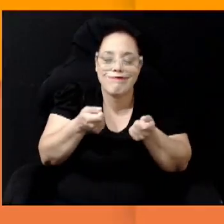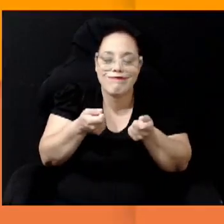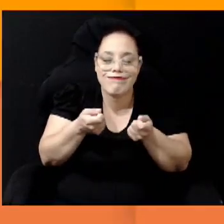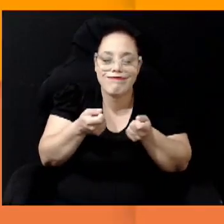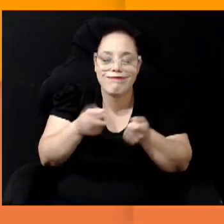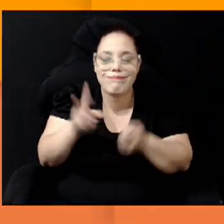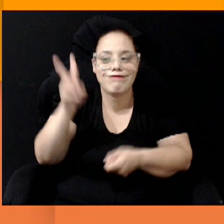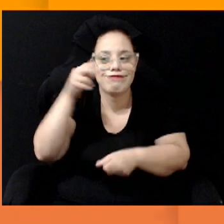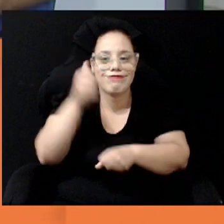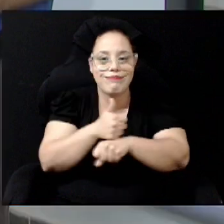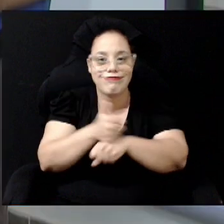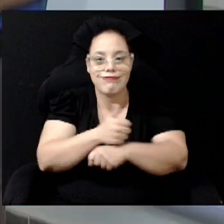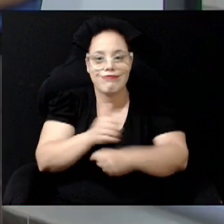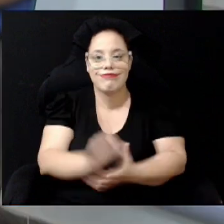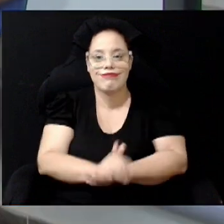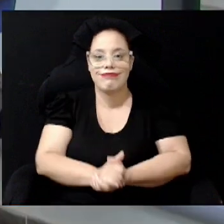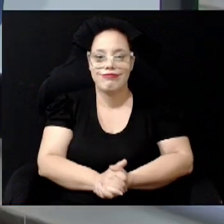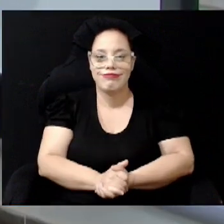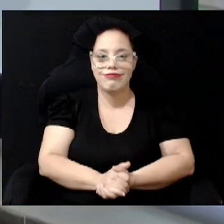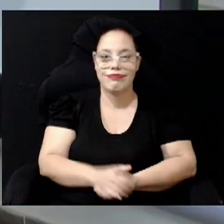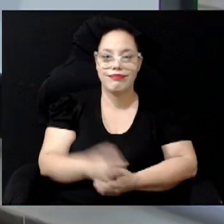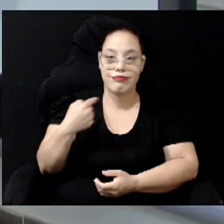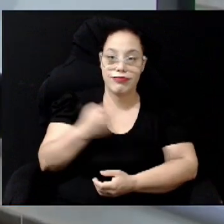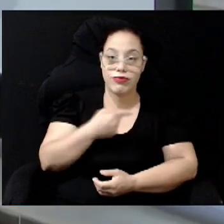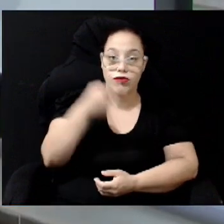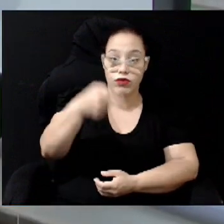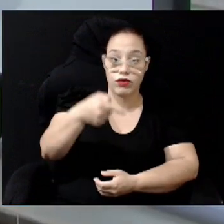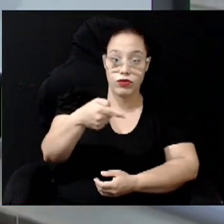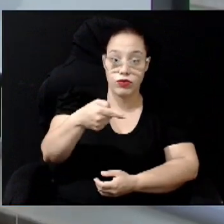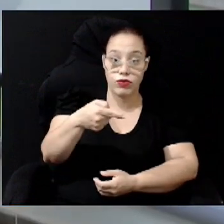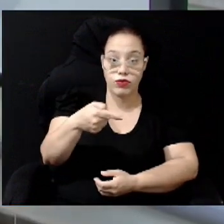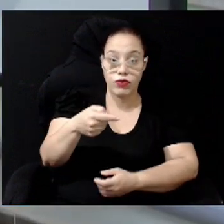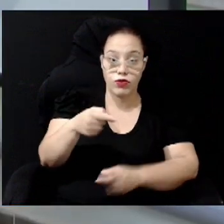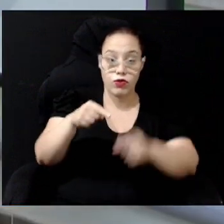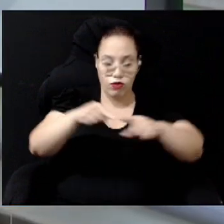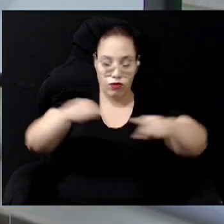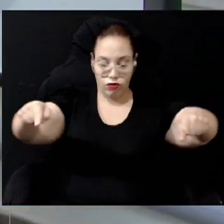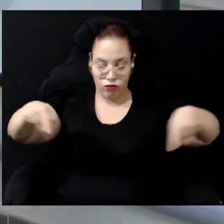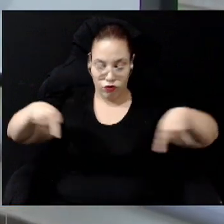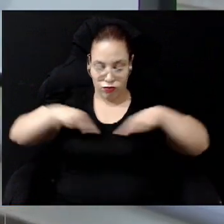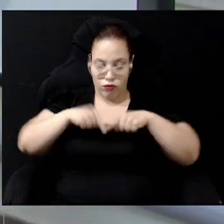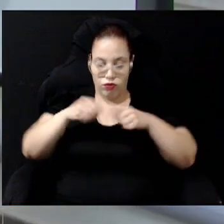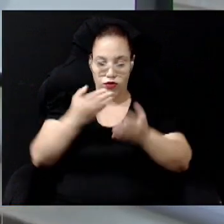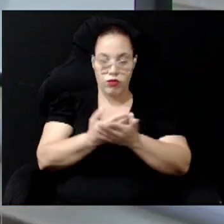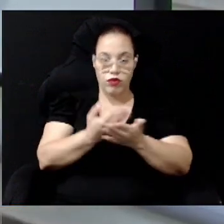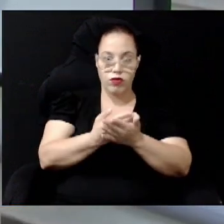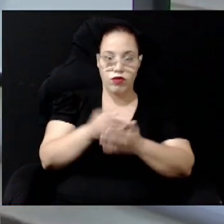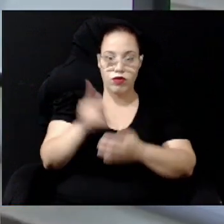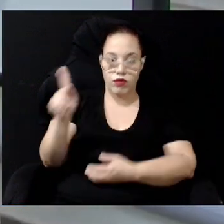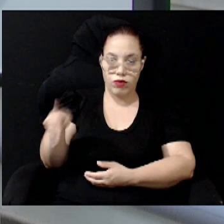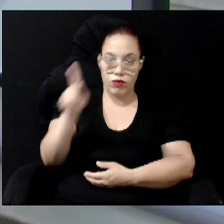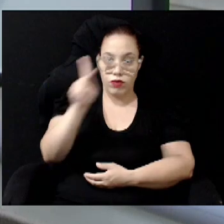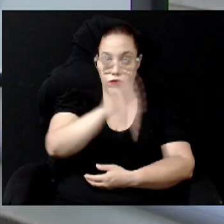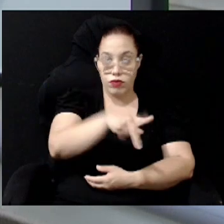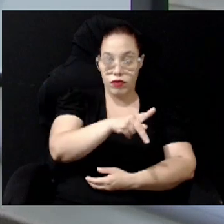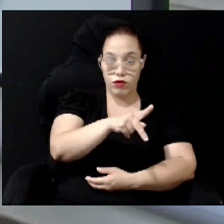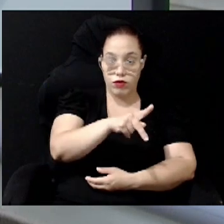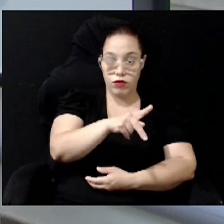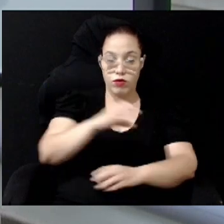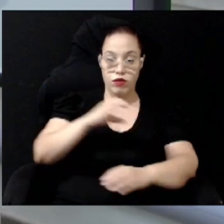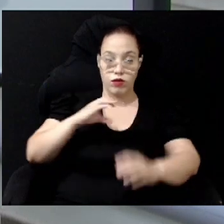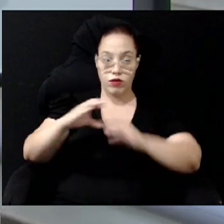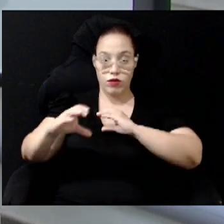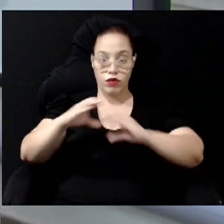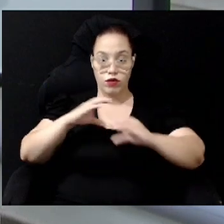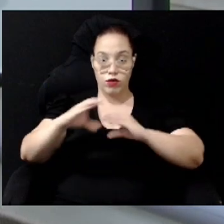historiador. E nós já estamos aqui em sala de aula com o professor e coordenador do curso